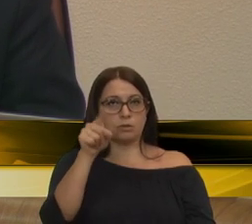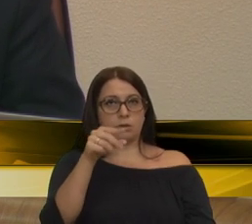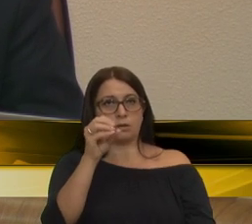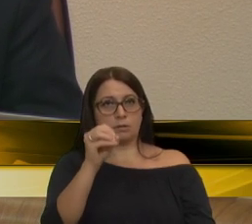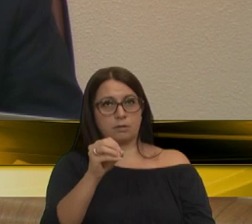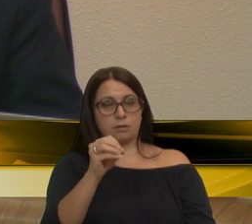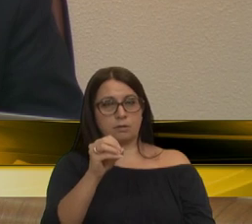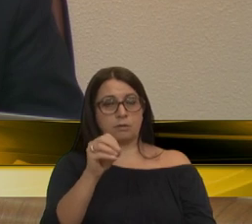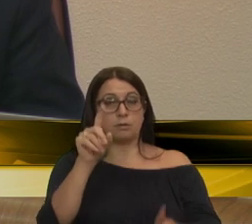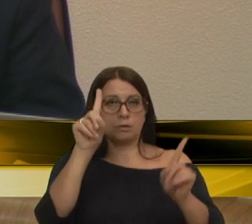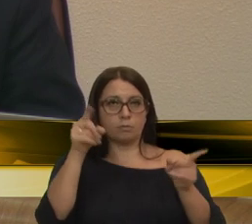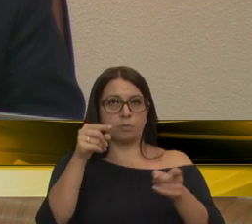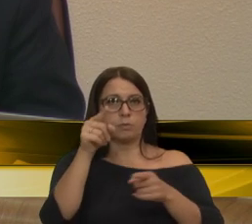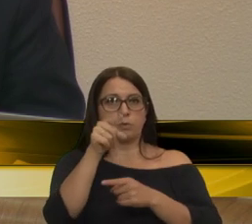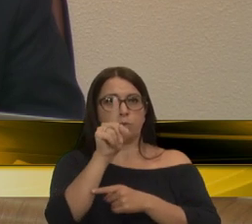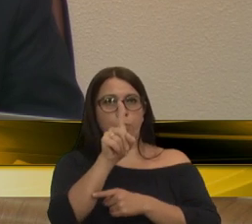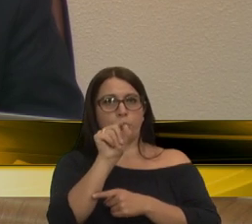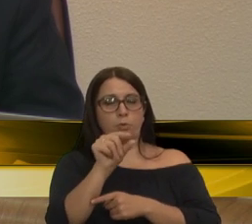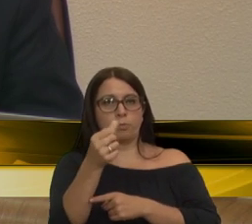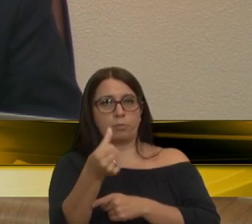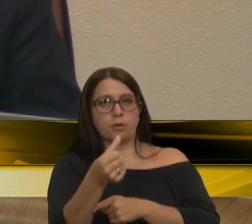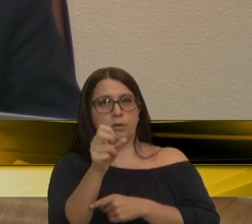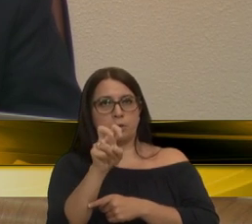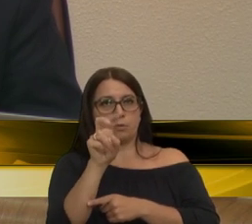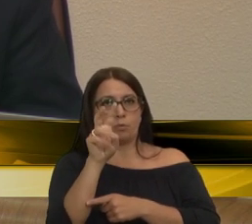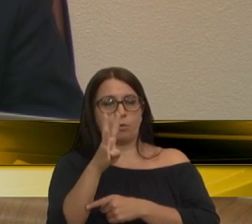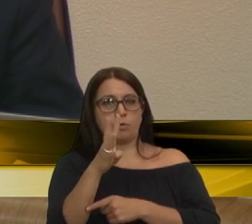2016/0327377-0, abre parênteses,